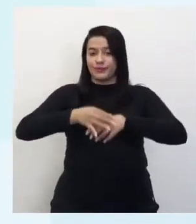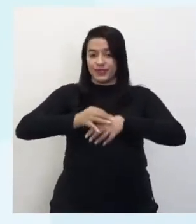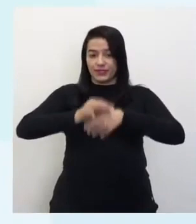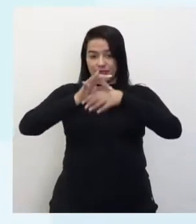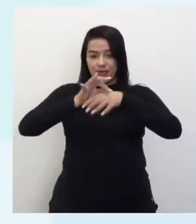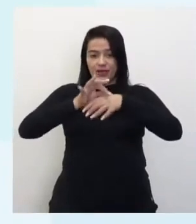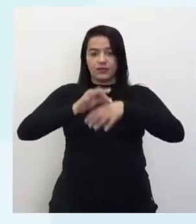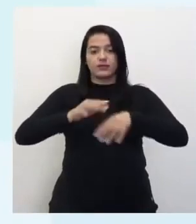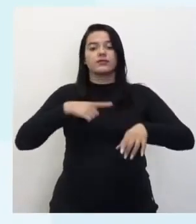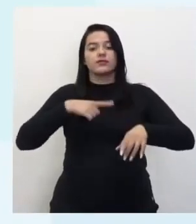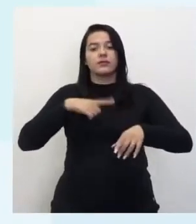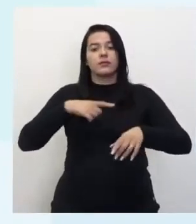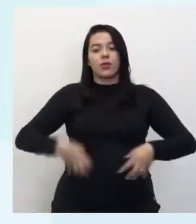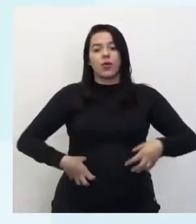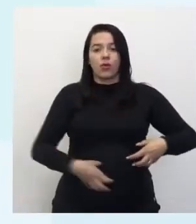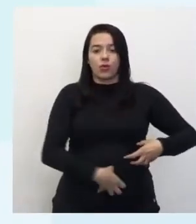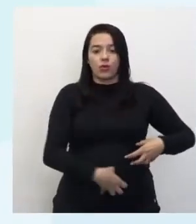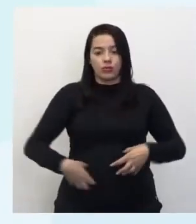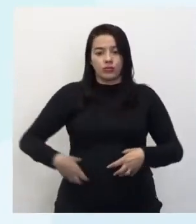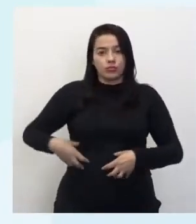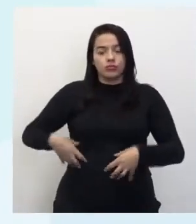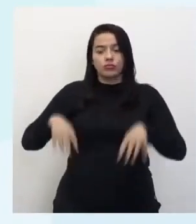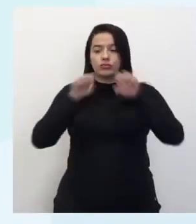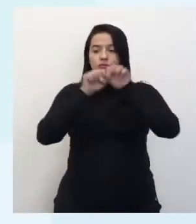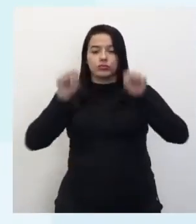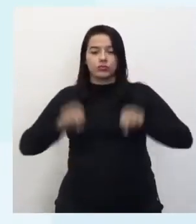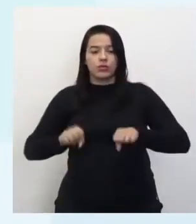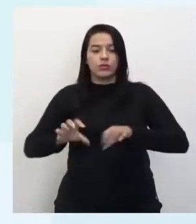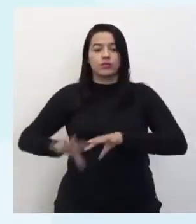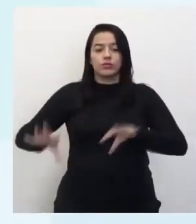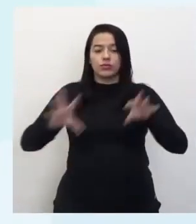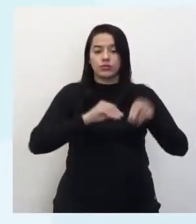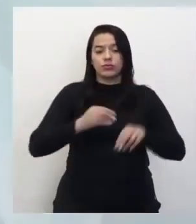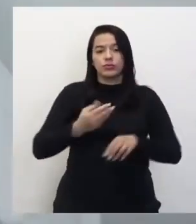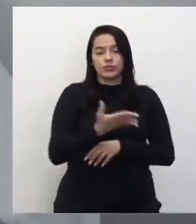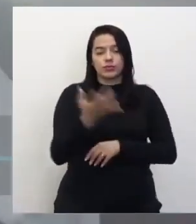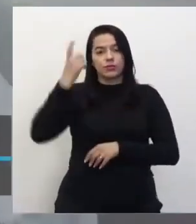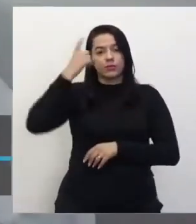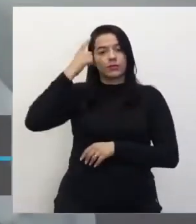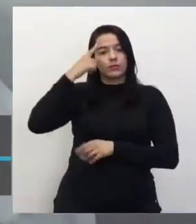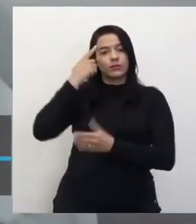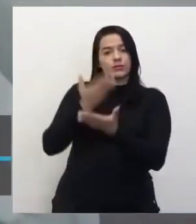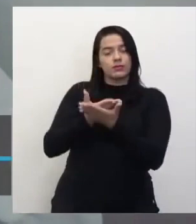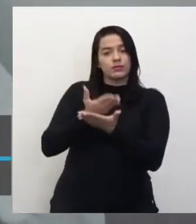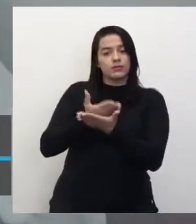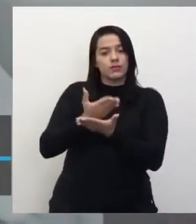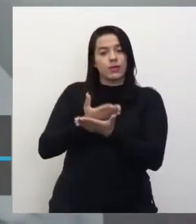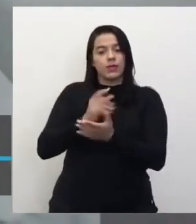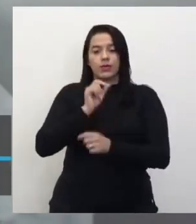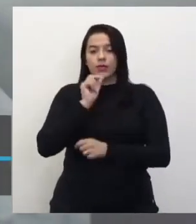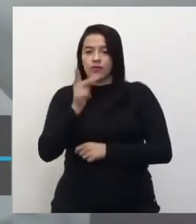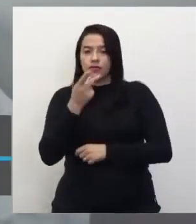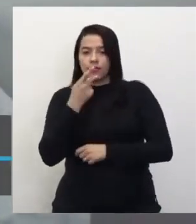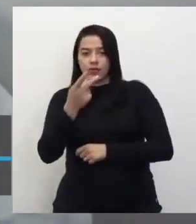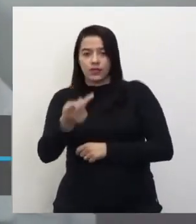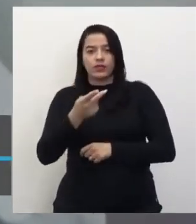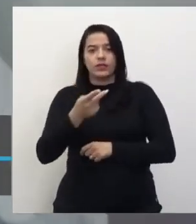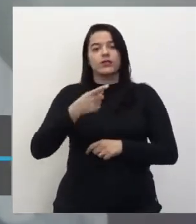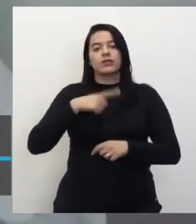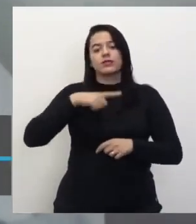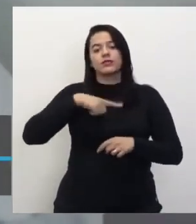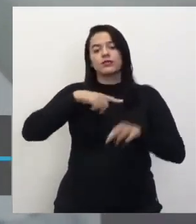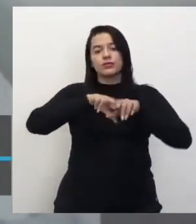resumo dessa aula. Então, eu quero que você pense comigo aqui. Eu falei da célula do osso, falei do osso e falei